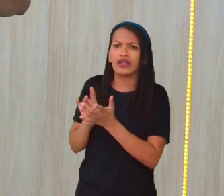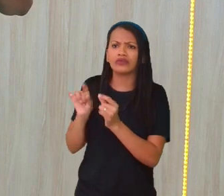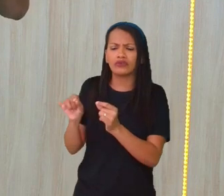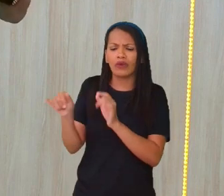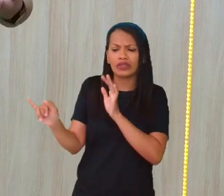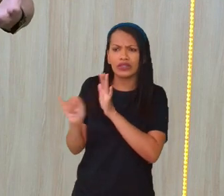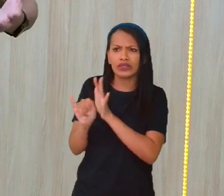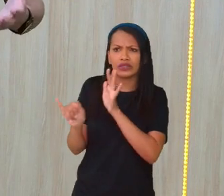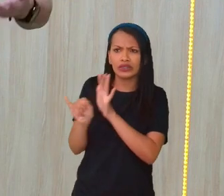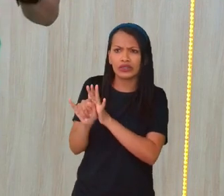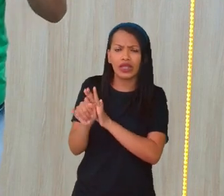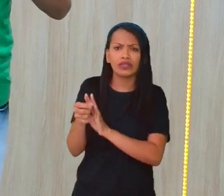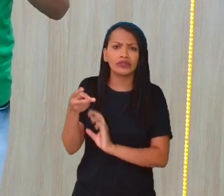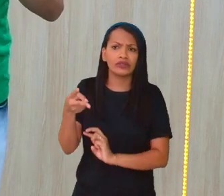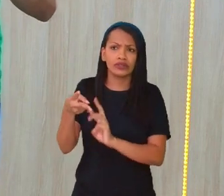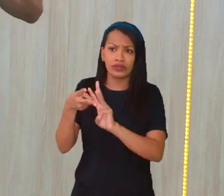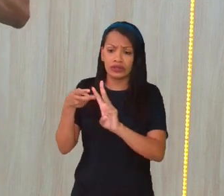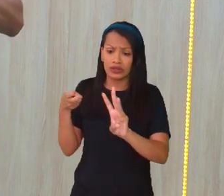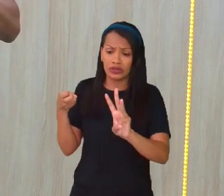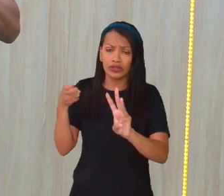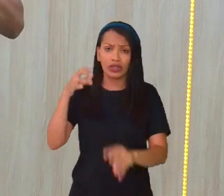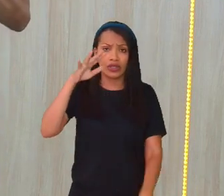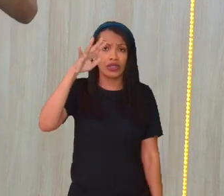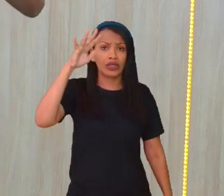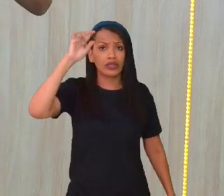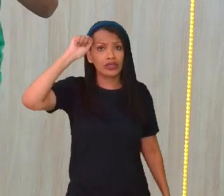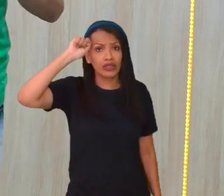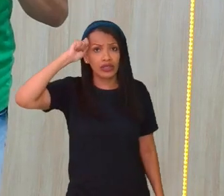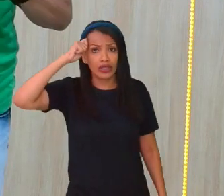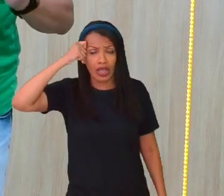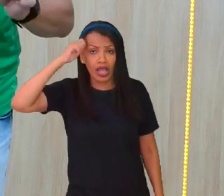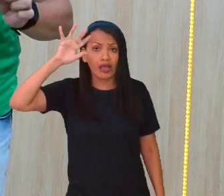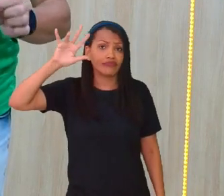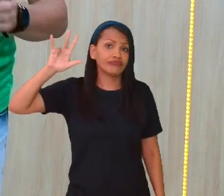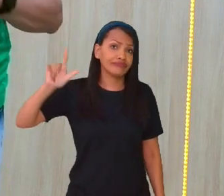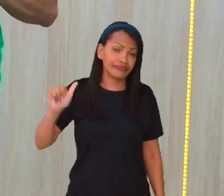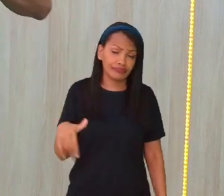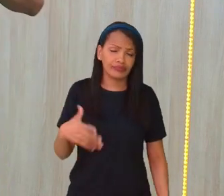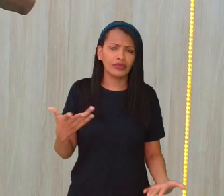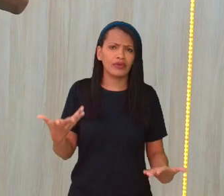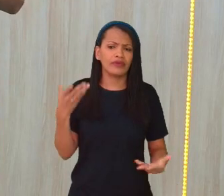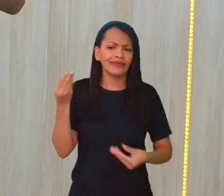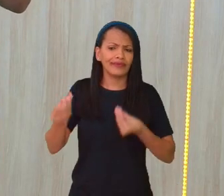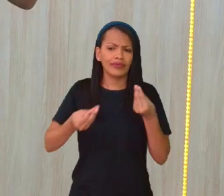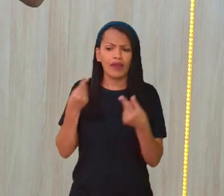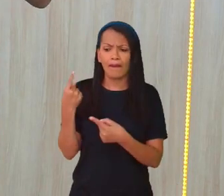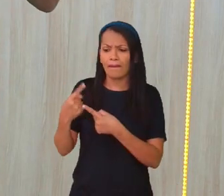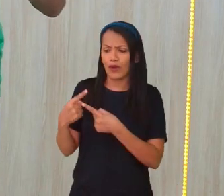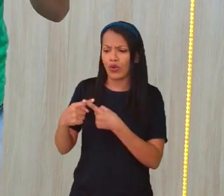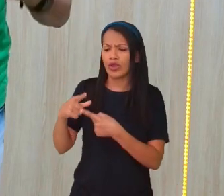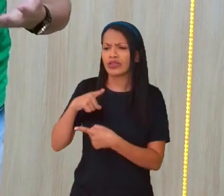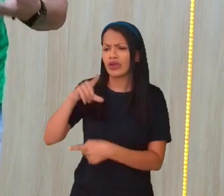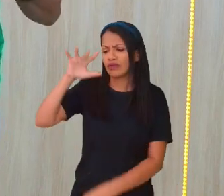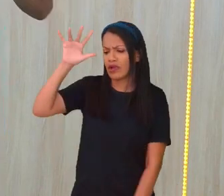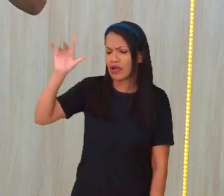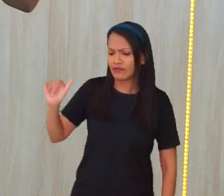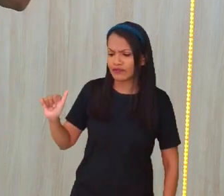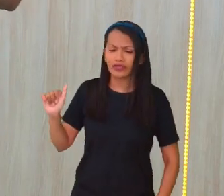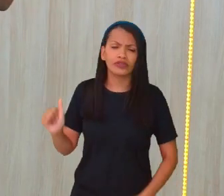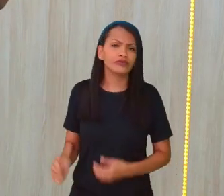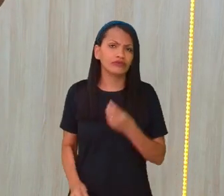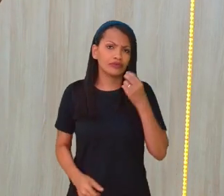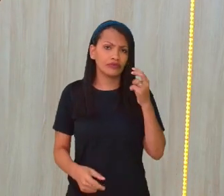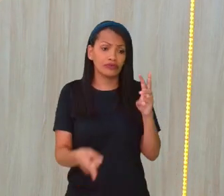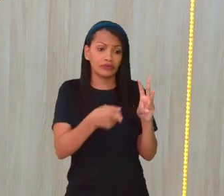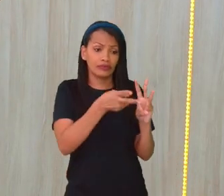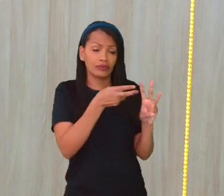aqui nessa aula de onde veio essa questão, né? Por que nós temos que hoje dar uma